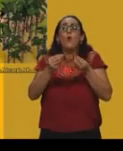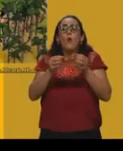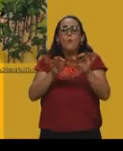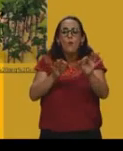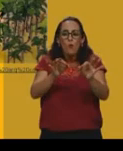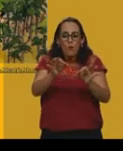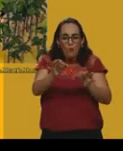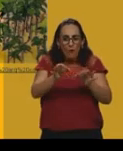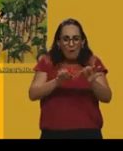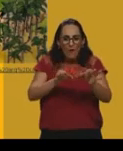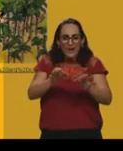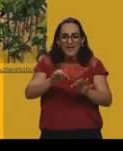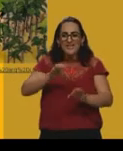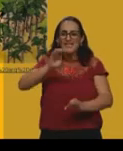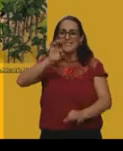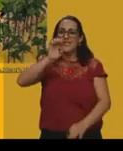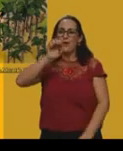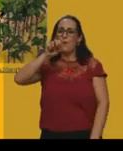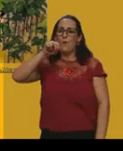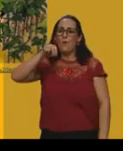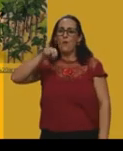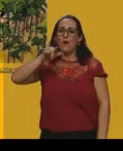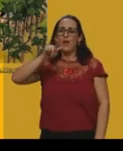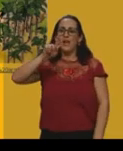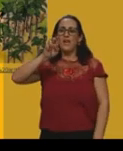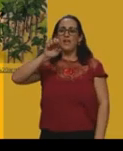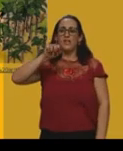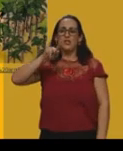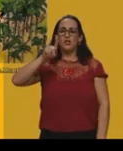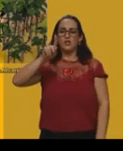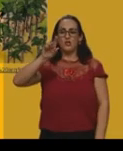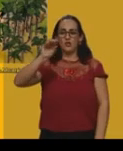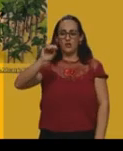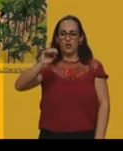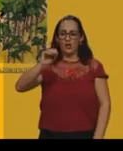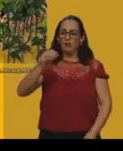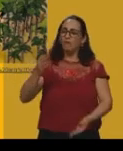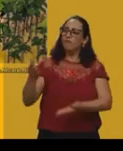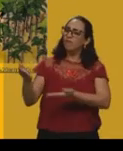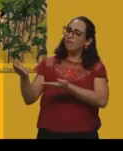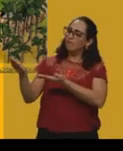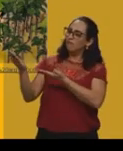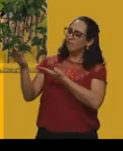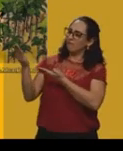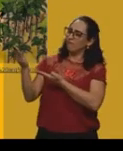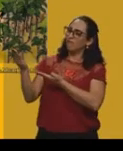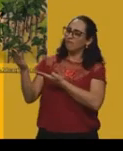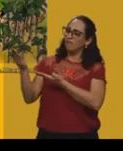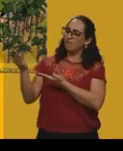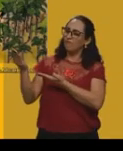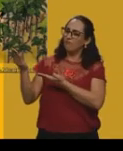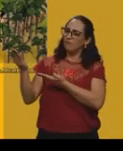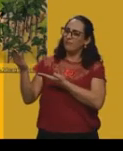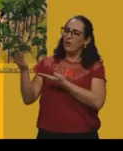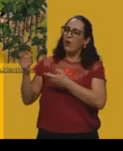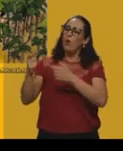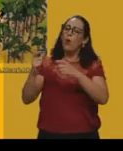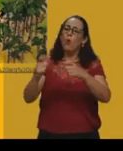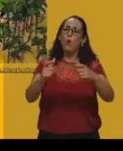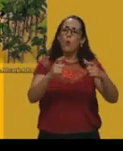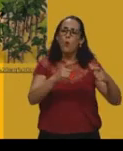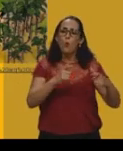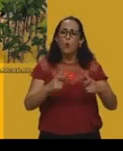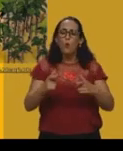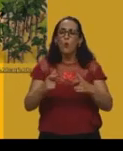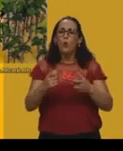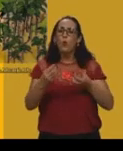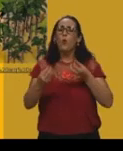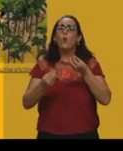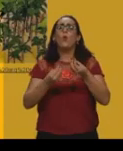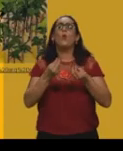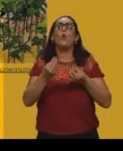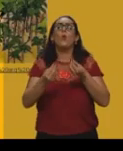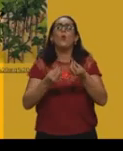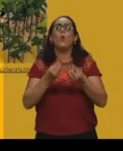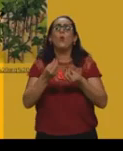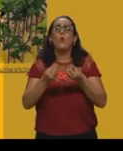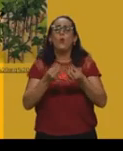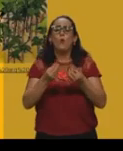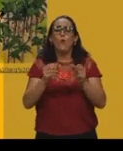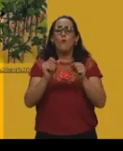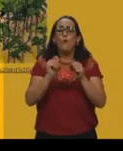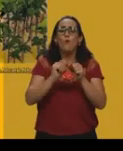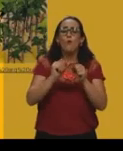gente já falou um pouco a respeito da produção açucareira, mas como era essa estrutura? O lugar onde se produzia, como que se organizava,